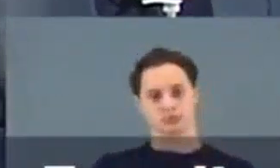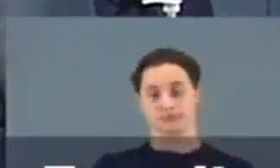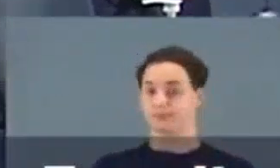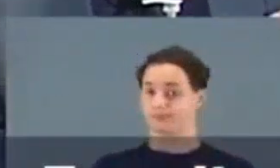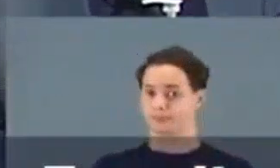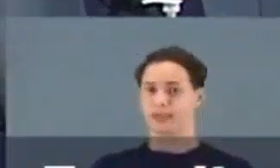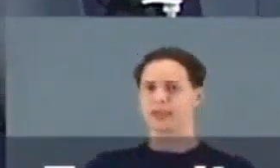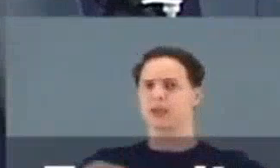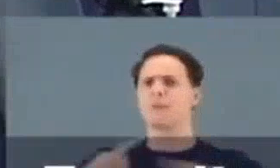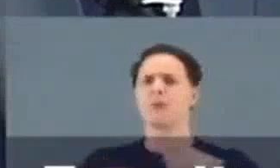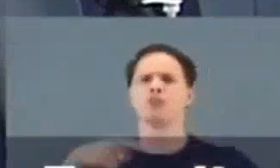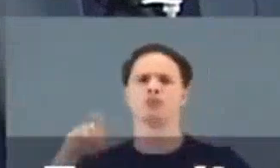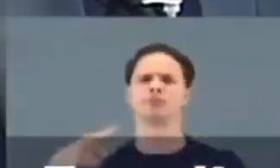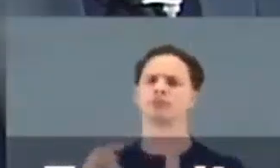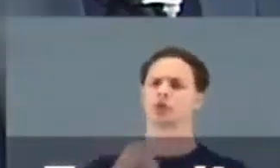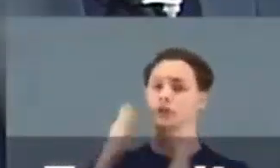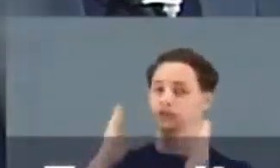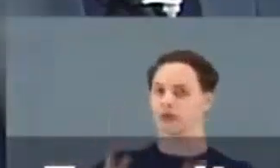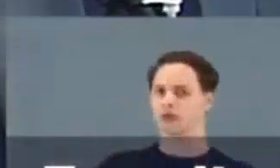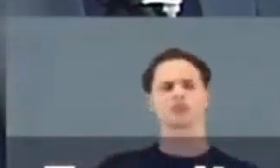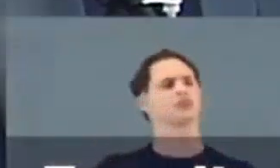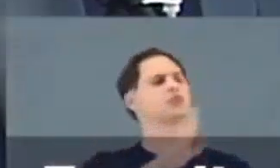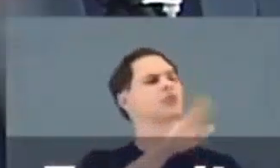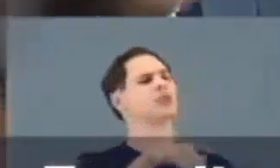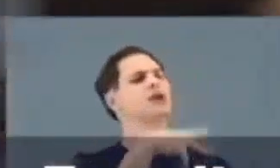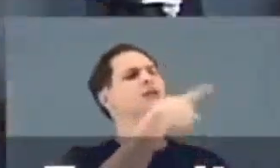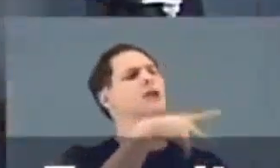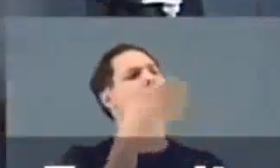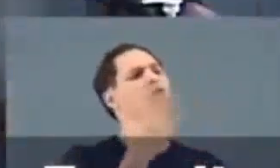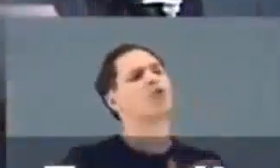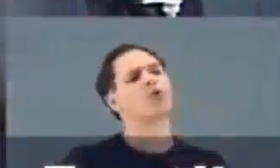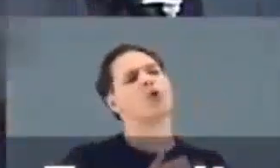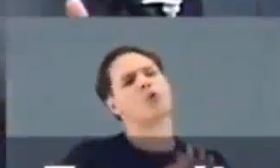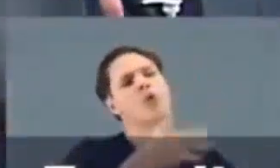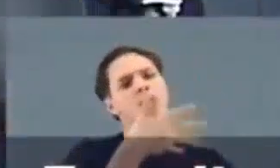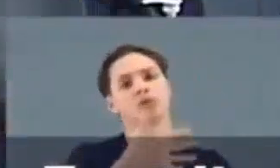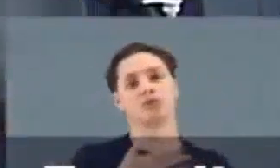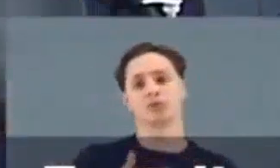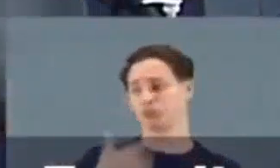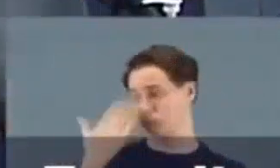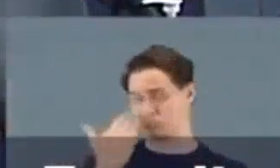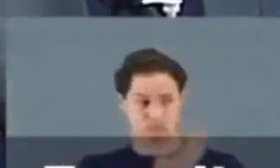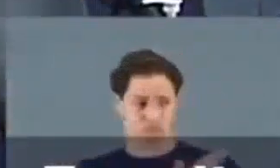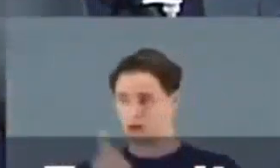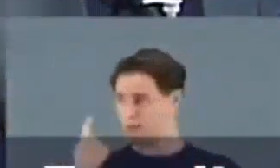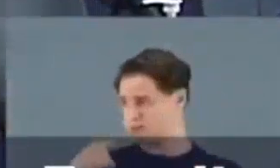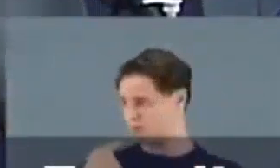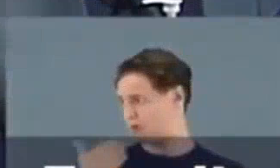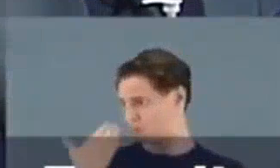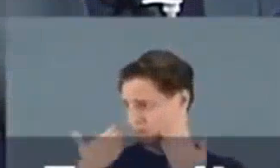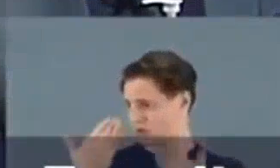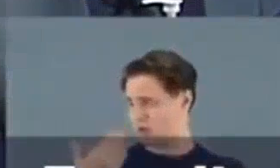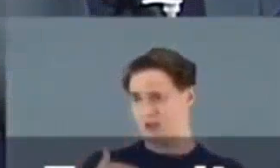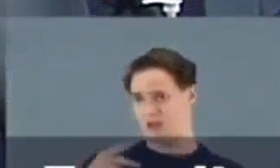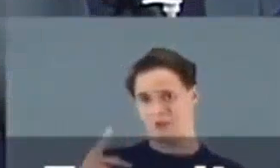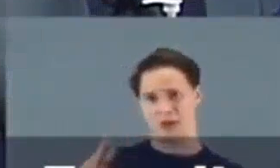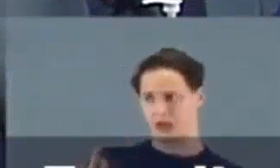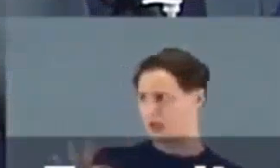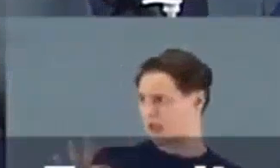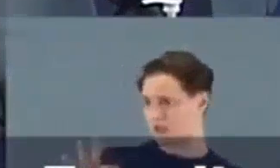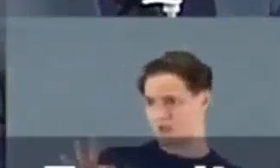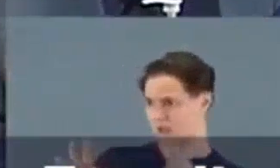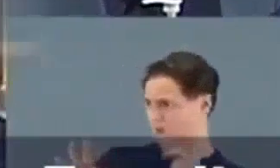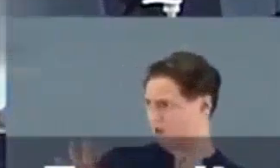Depois, a senhora já me perguntou, ô Vasco, cadê os teus processos? Quantos são? Aqui os advogados. A PRF não fala. Negou 2